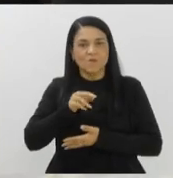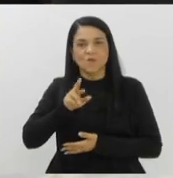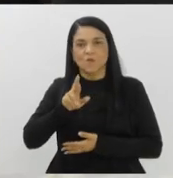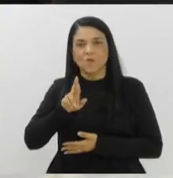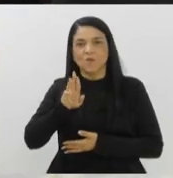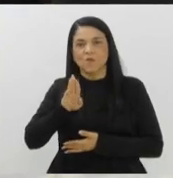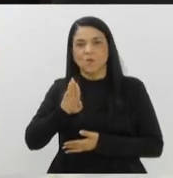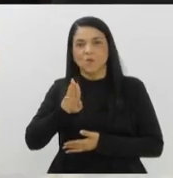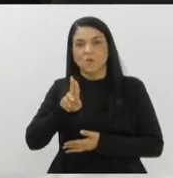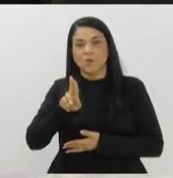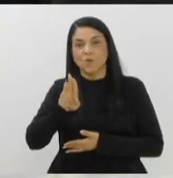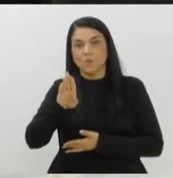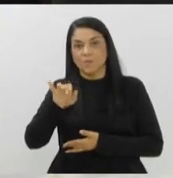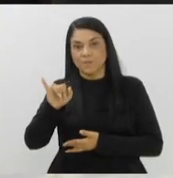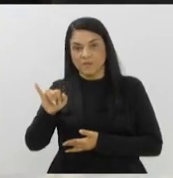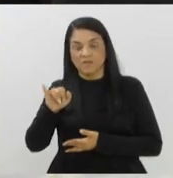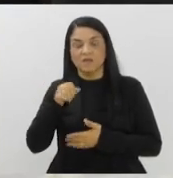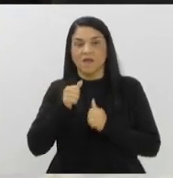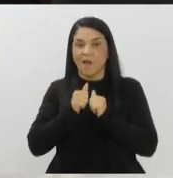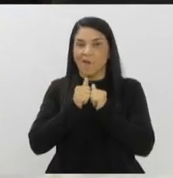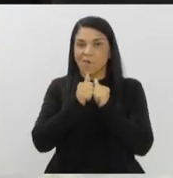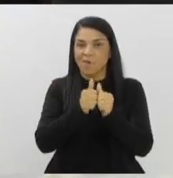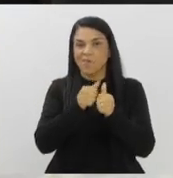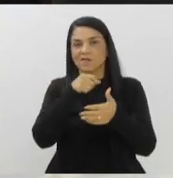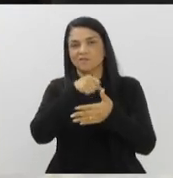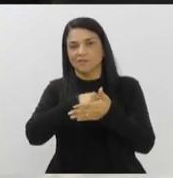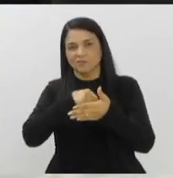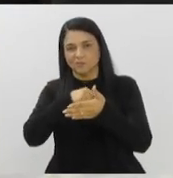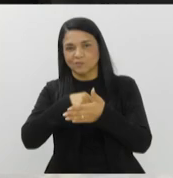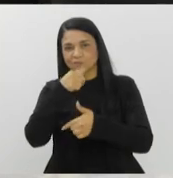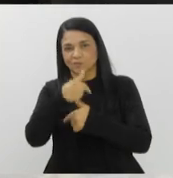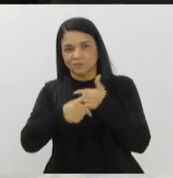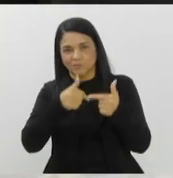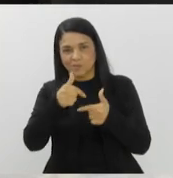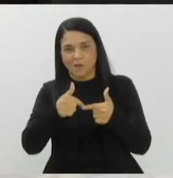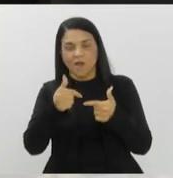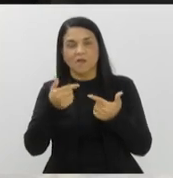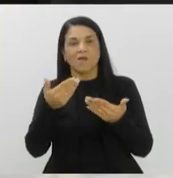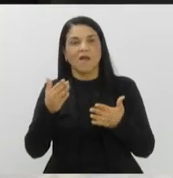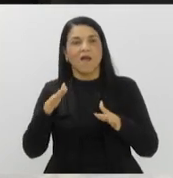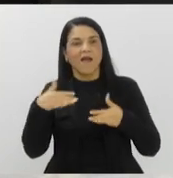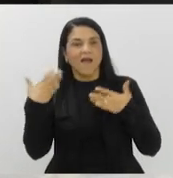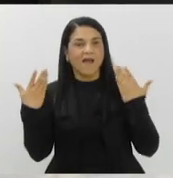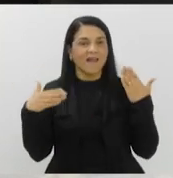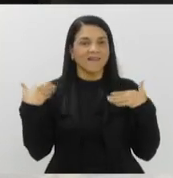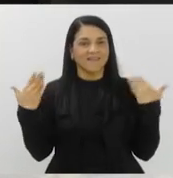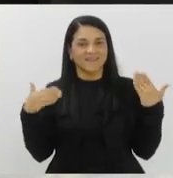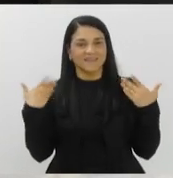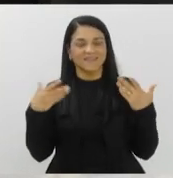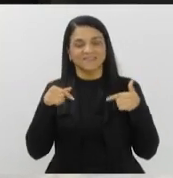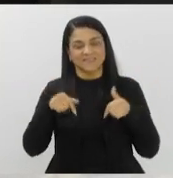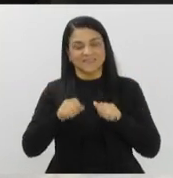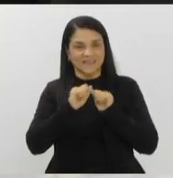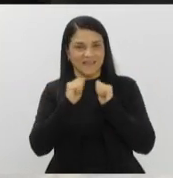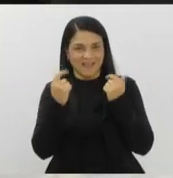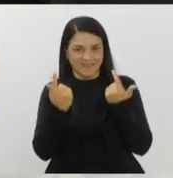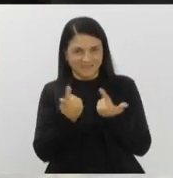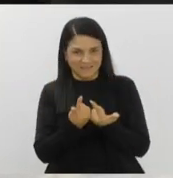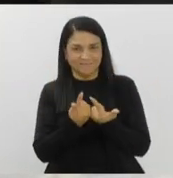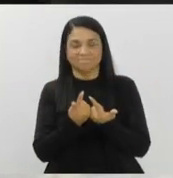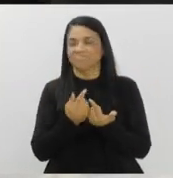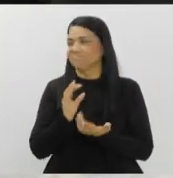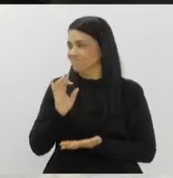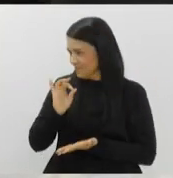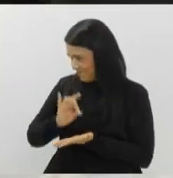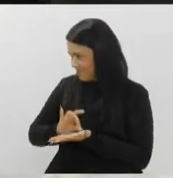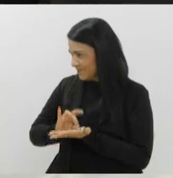acompanhando as lutas, o trabalho, com certeza alegrando imensamente esta casa aqui, não é, Renata?